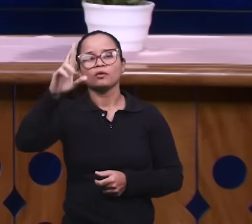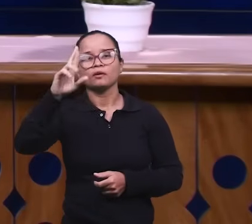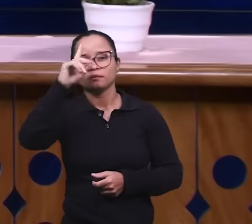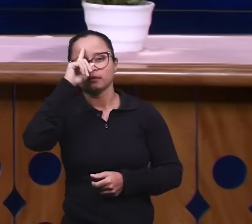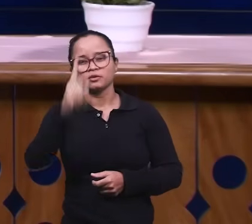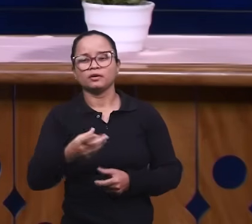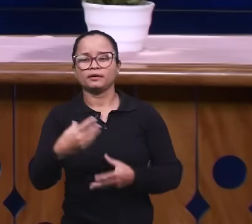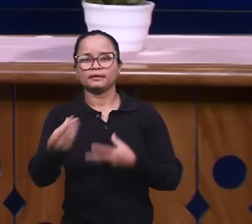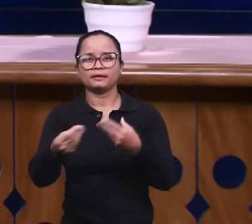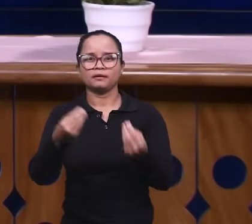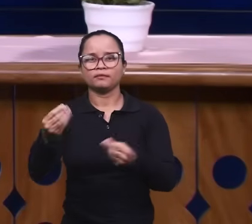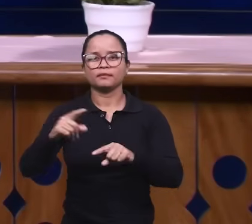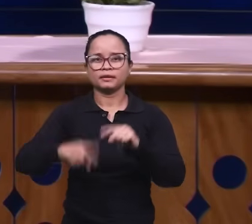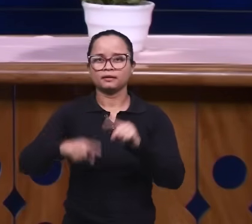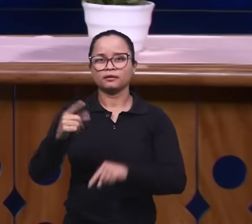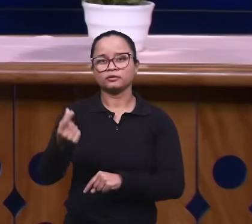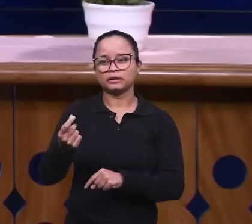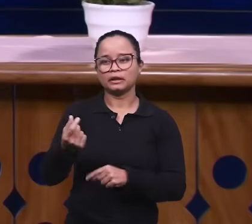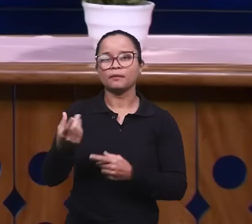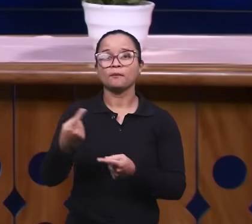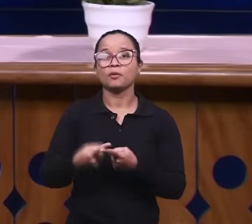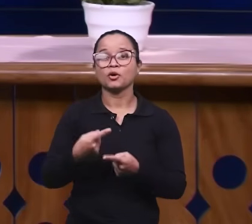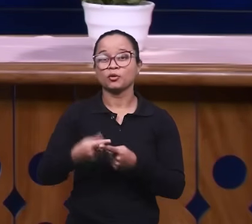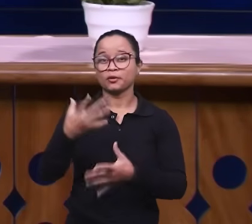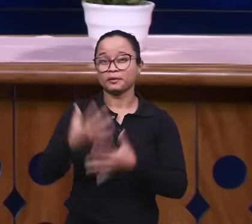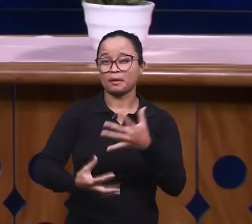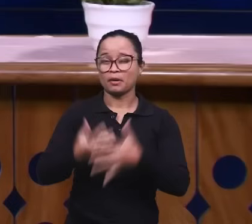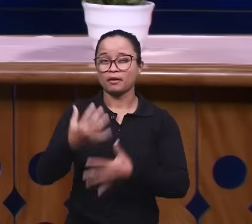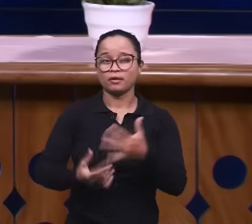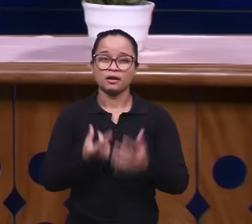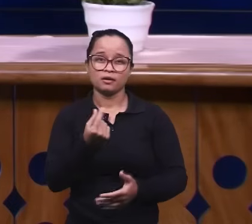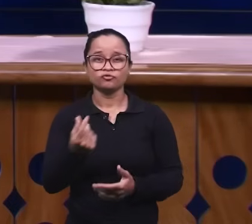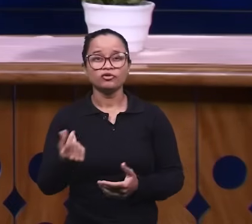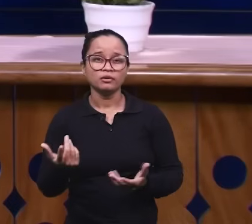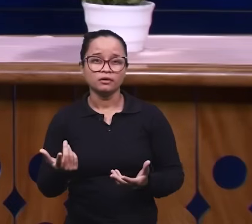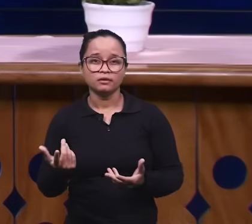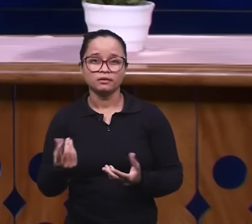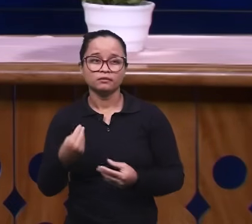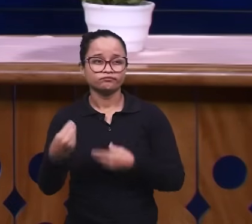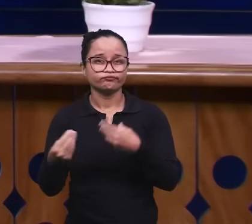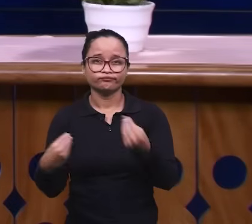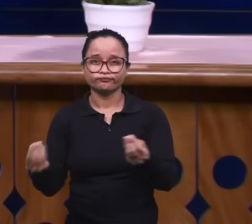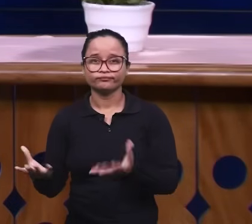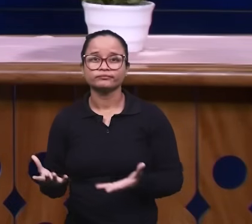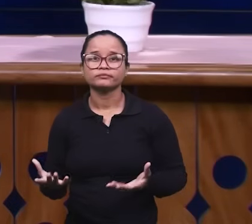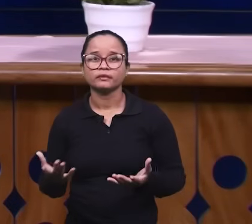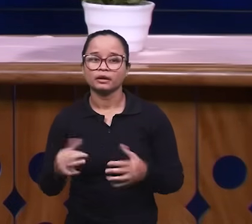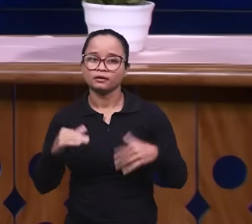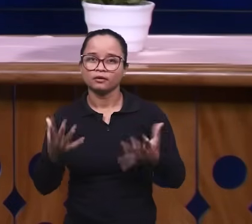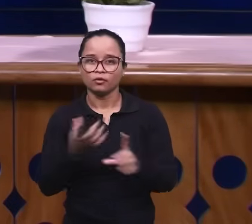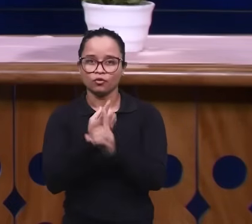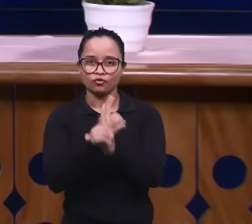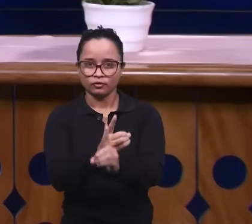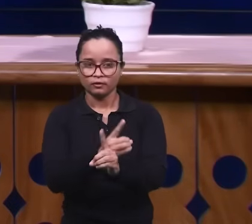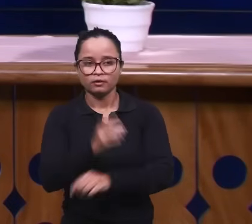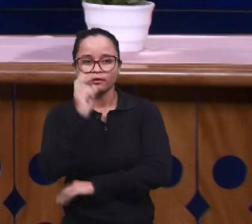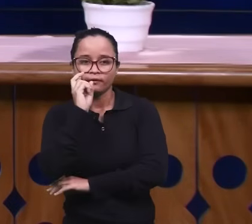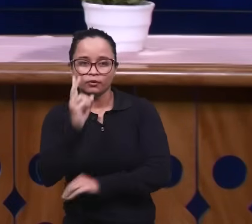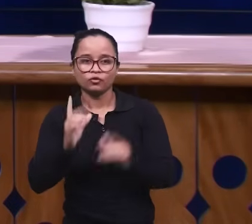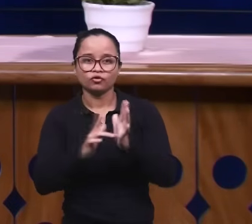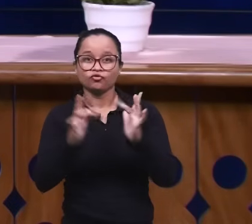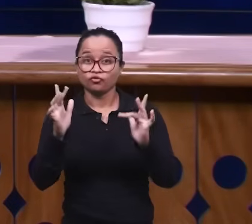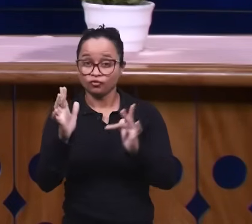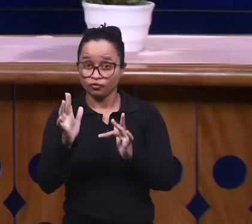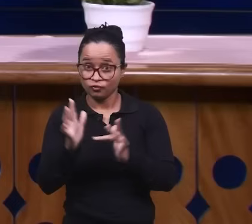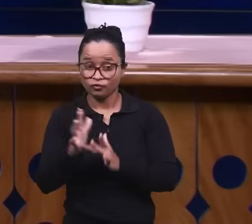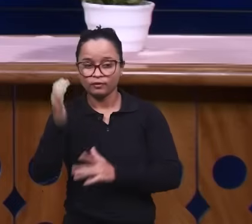distribuir os seus bens, porque o que atrapalhava ele eram os bens. E os discípulos, quando viu o que Jesus